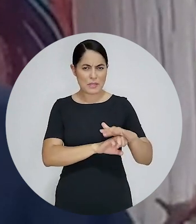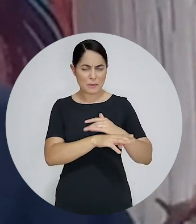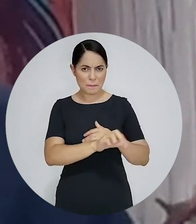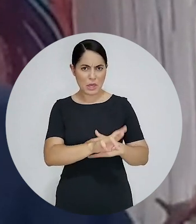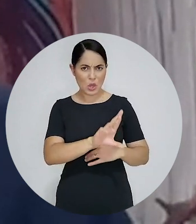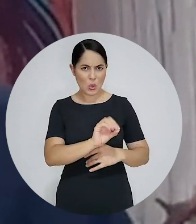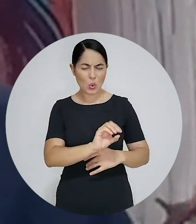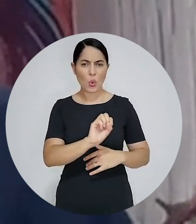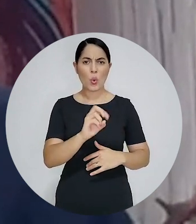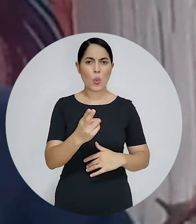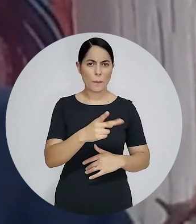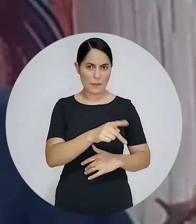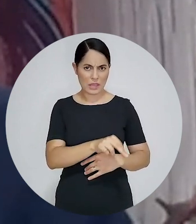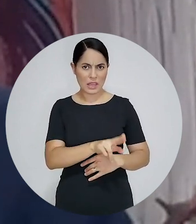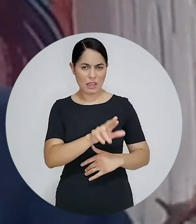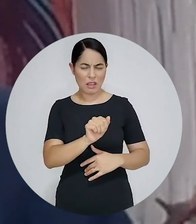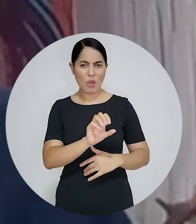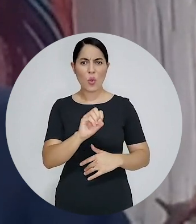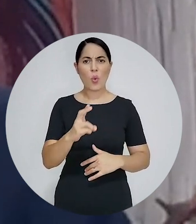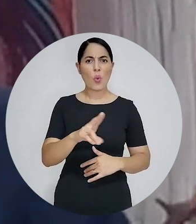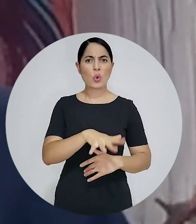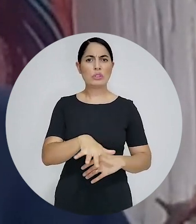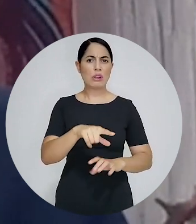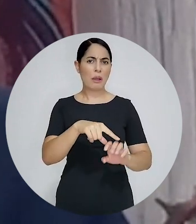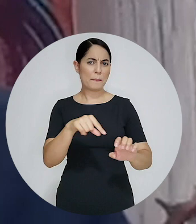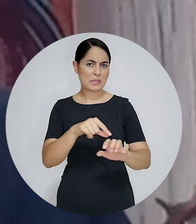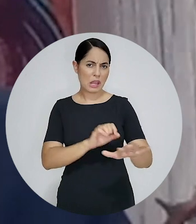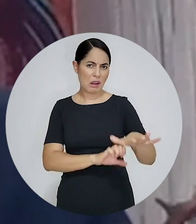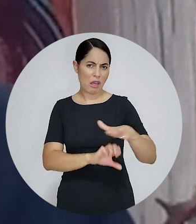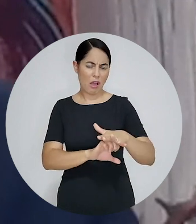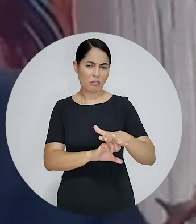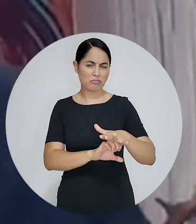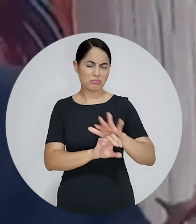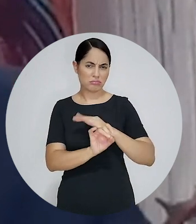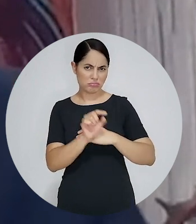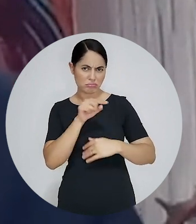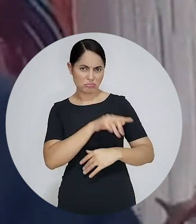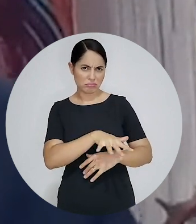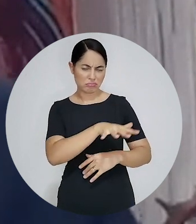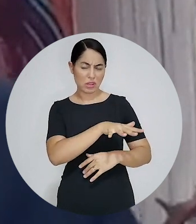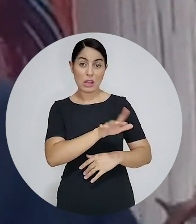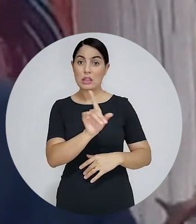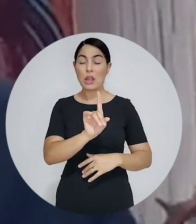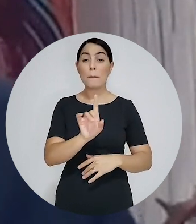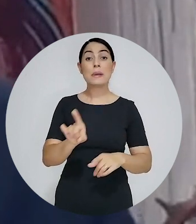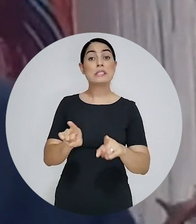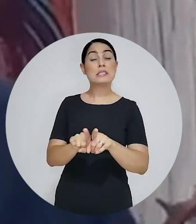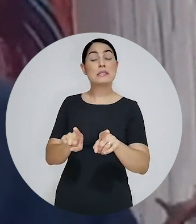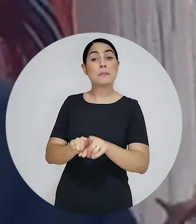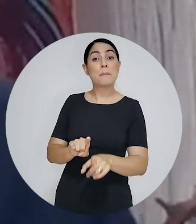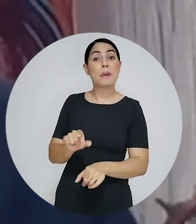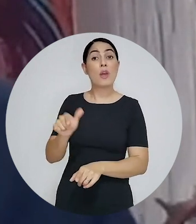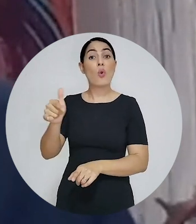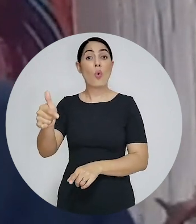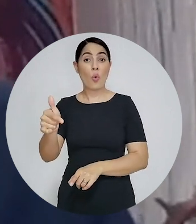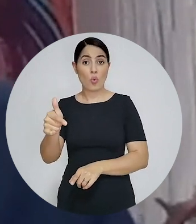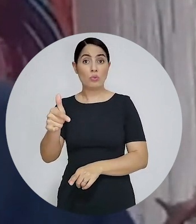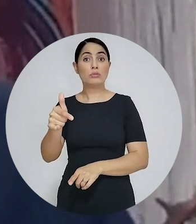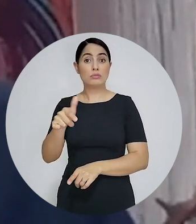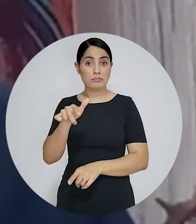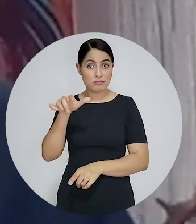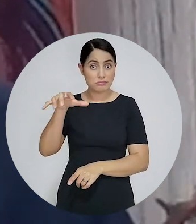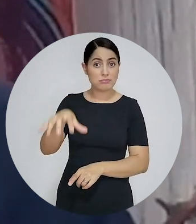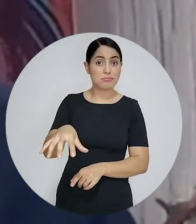para microempresas, empresas de pequeno porte, iniciativas empresariais de caráter incremental disruptivo, mas também para